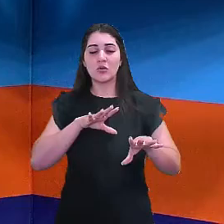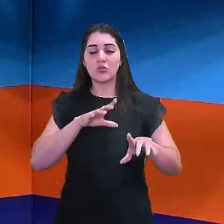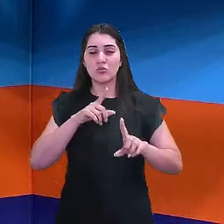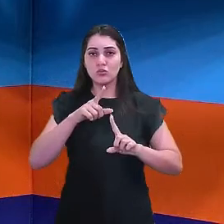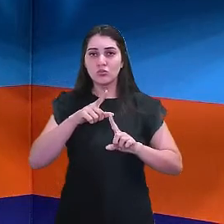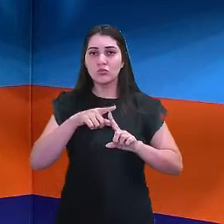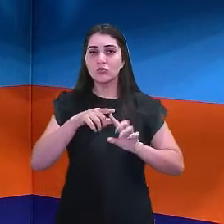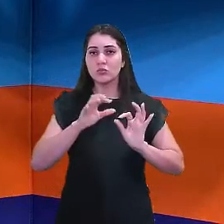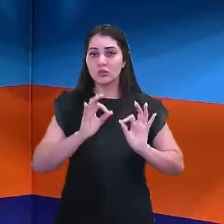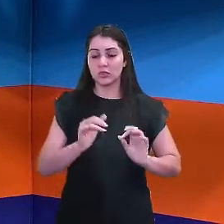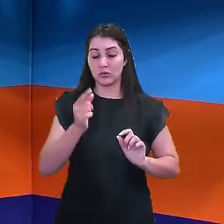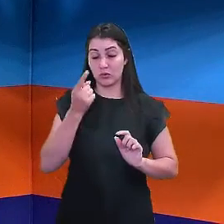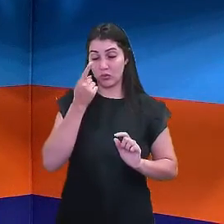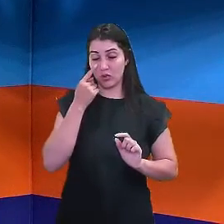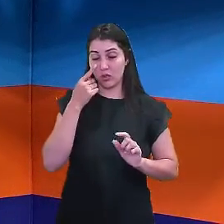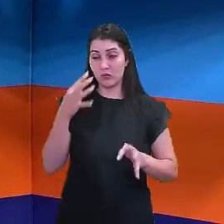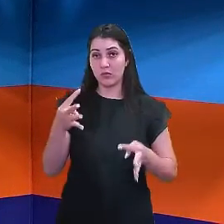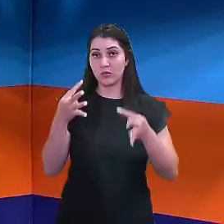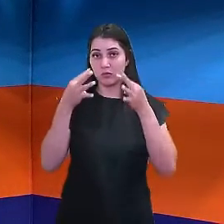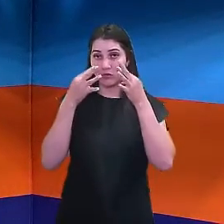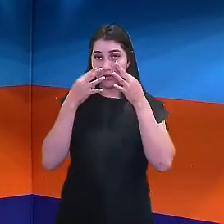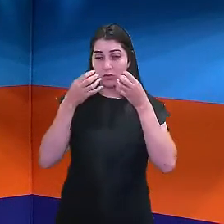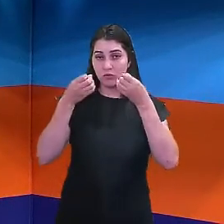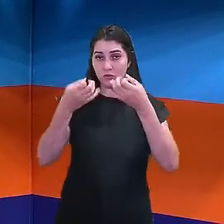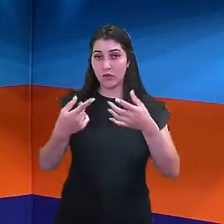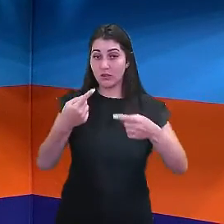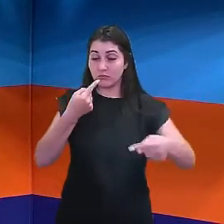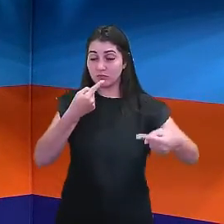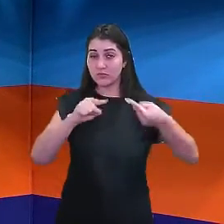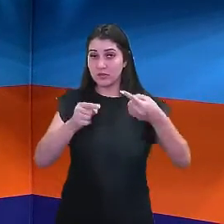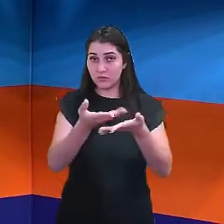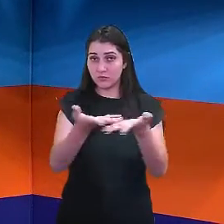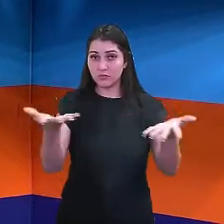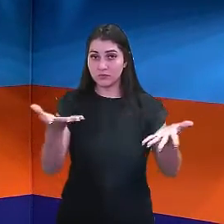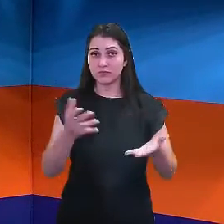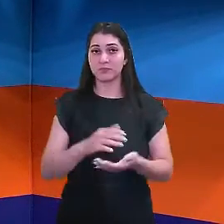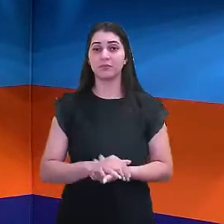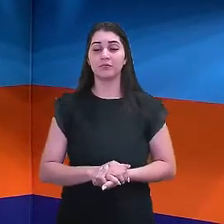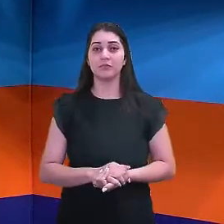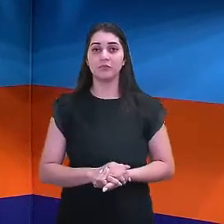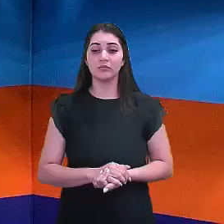olha a camadinha aqui como é. Preste atenção que eu vou lançar um desafio para vocês. Então,